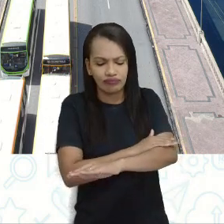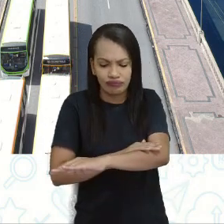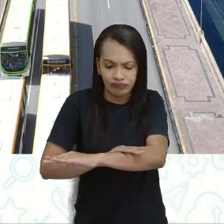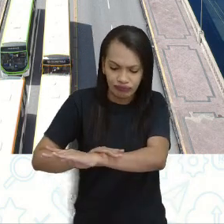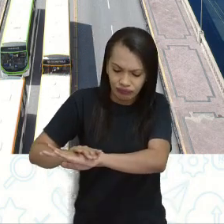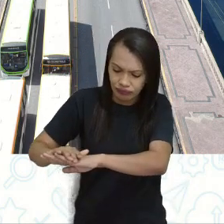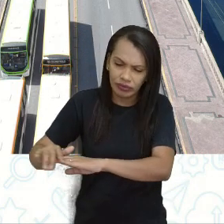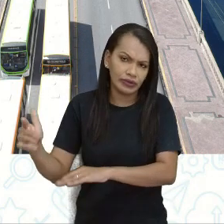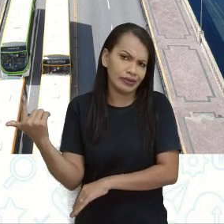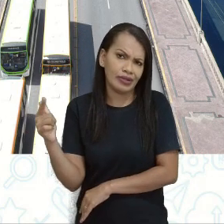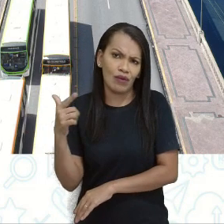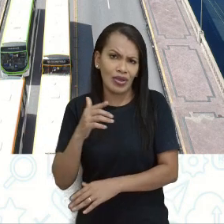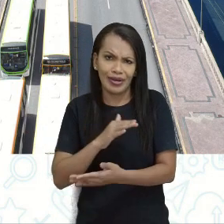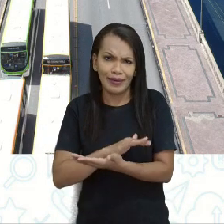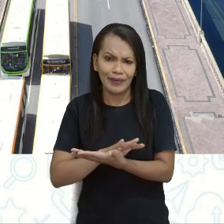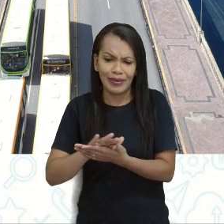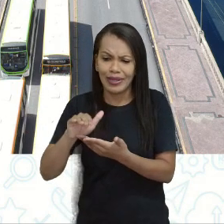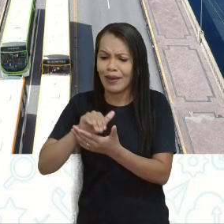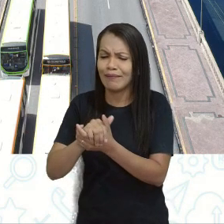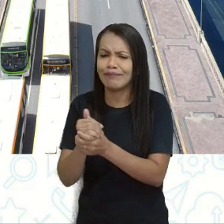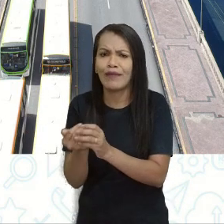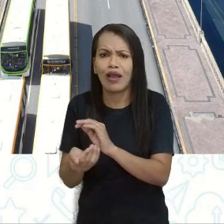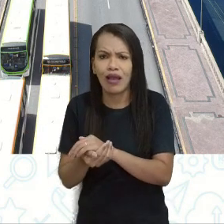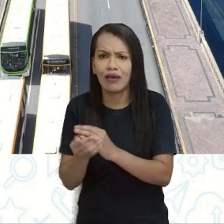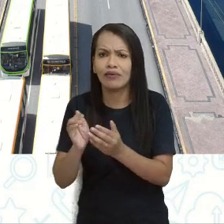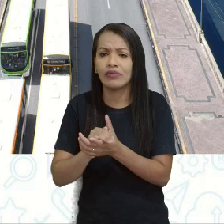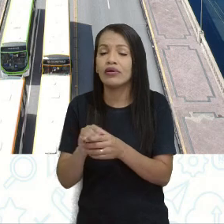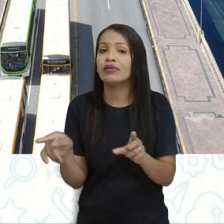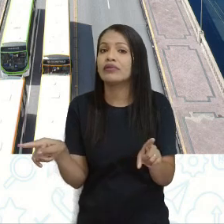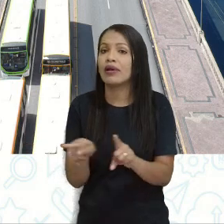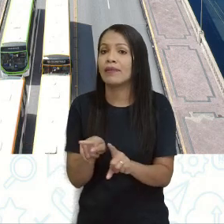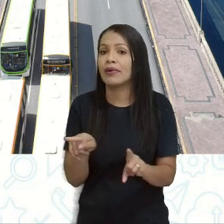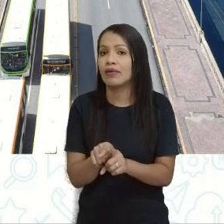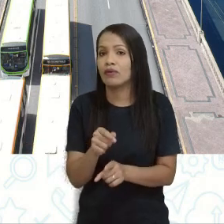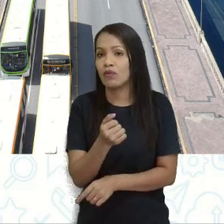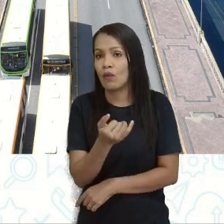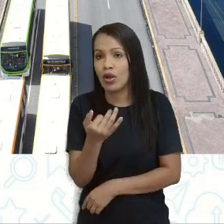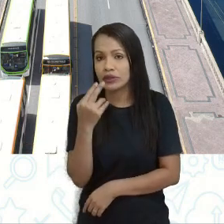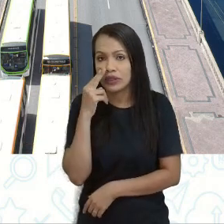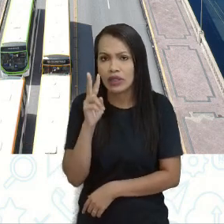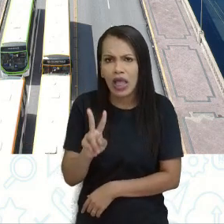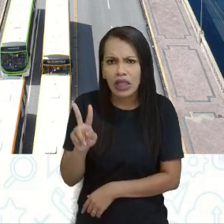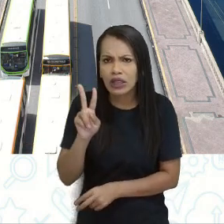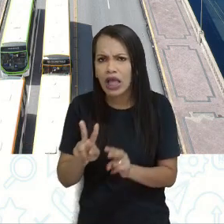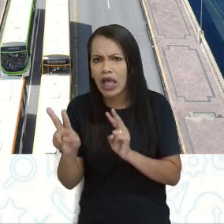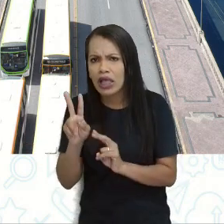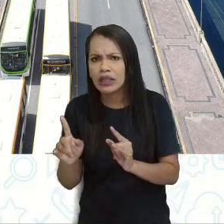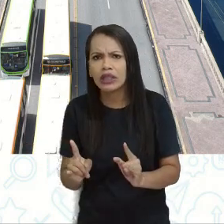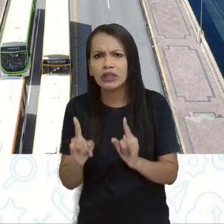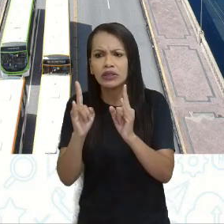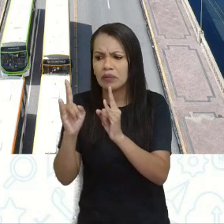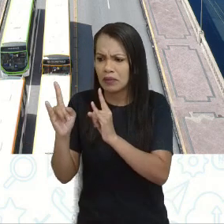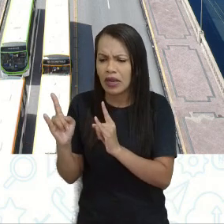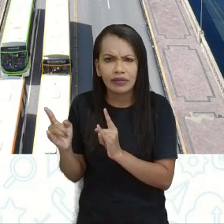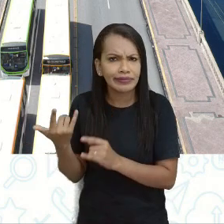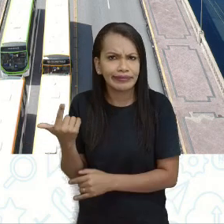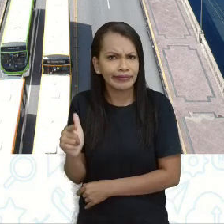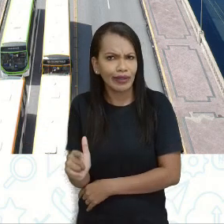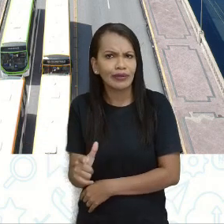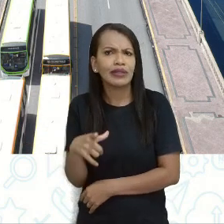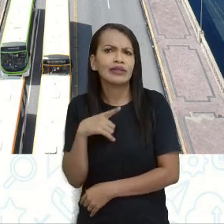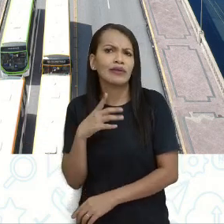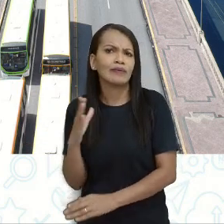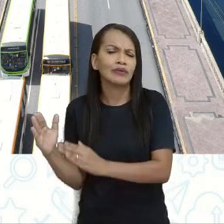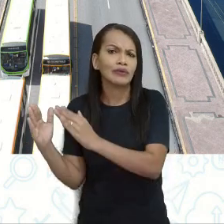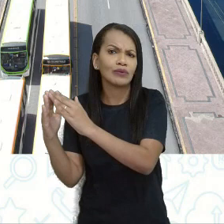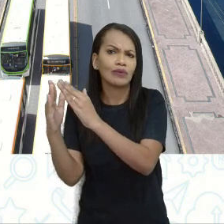né, como se diz a história. Também a quantidade de edificações, né, de prédios que não tinha, né? Tinha os casarios